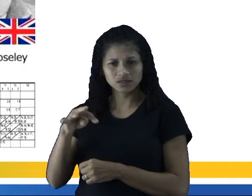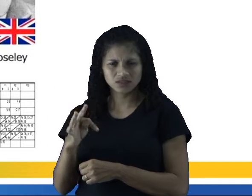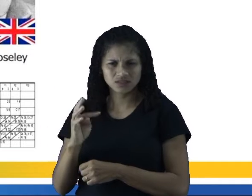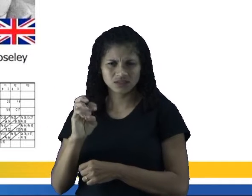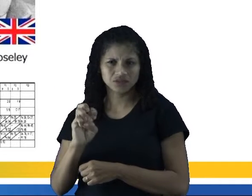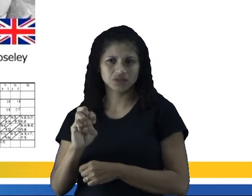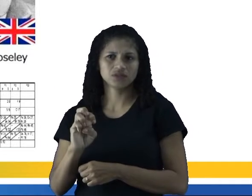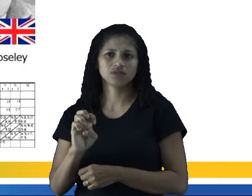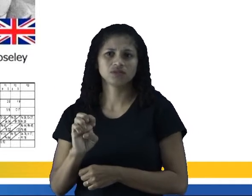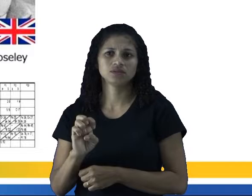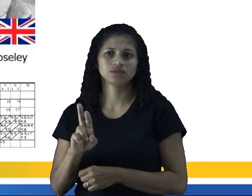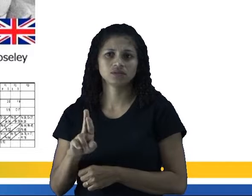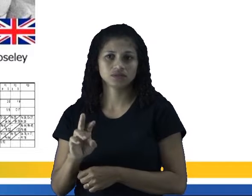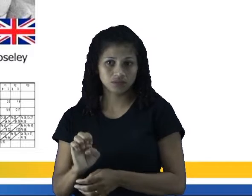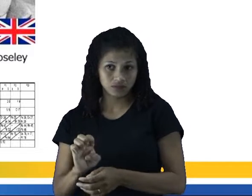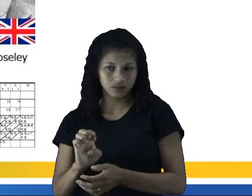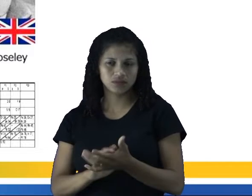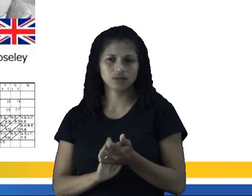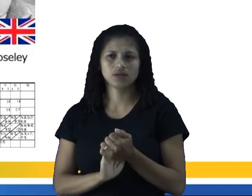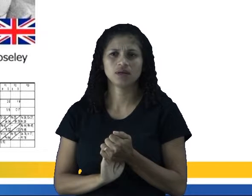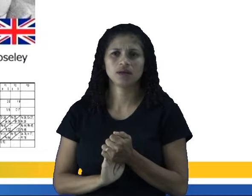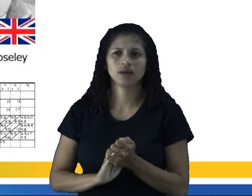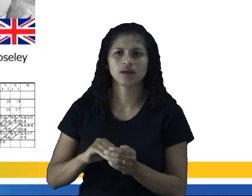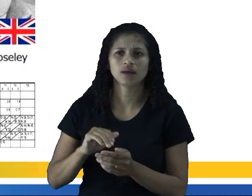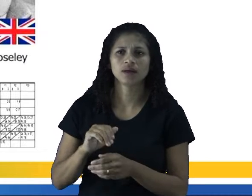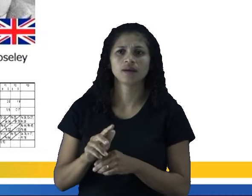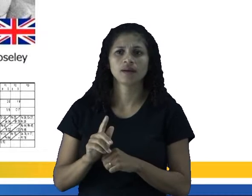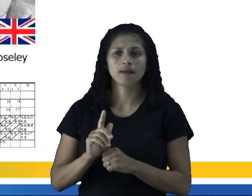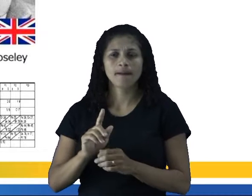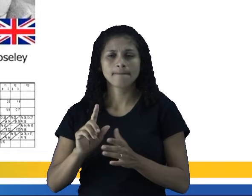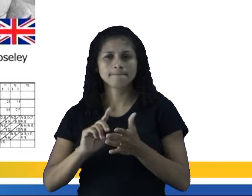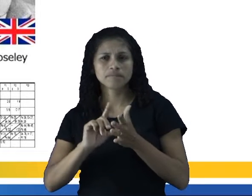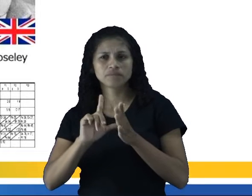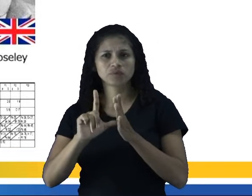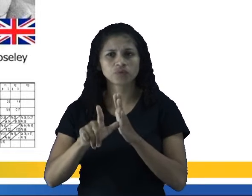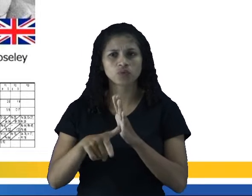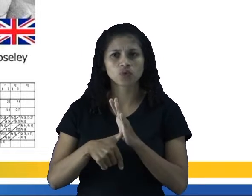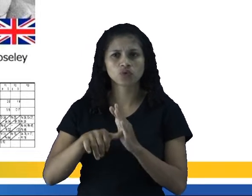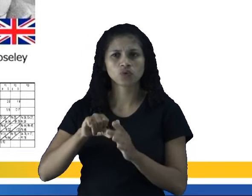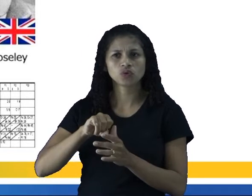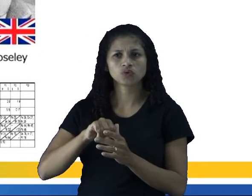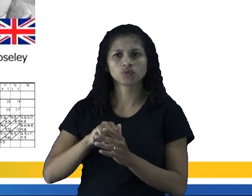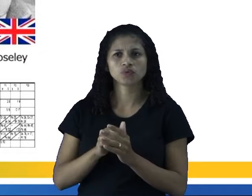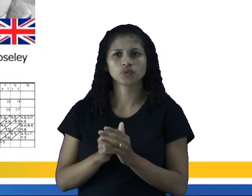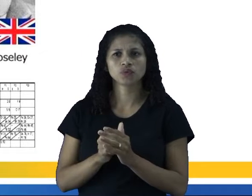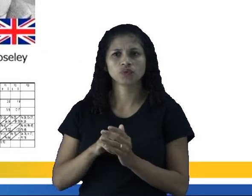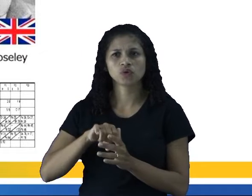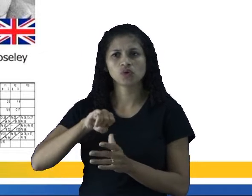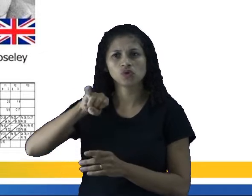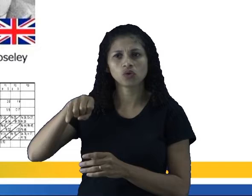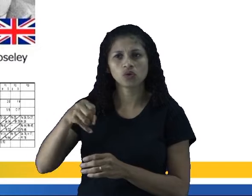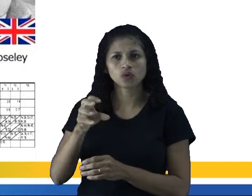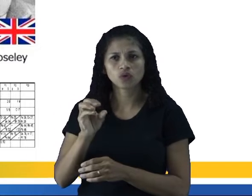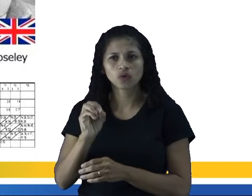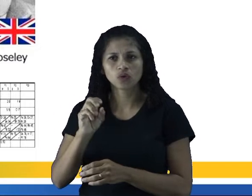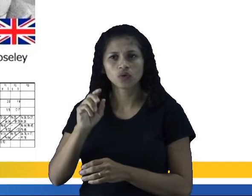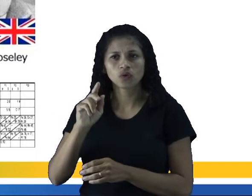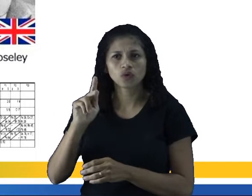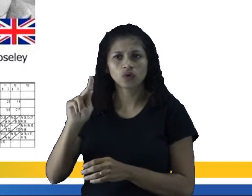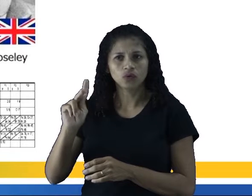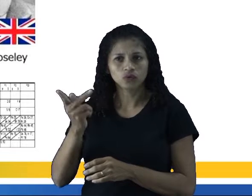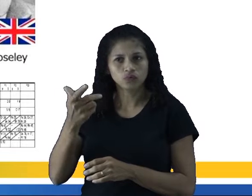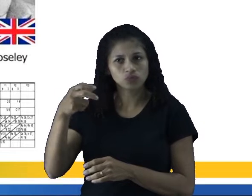que não acabou dando muito certo também, que não pegou muito ali entre os cientistas. Depois a gente teve o Neil Landis ali com as oitavas, mas